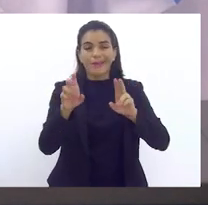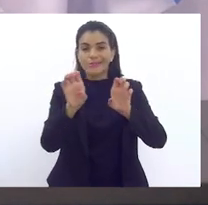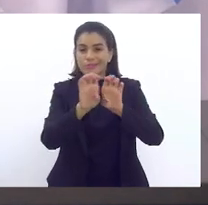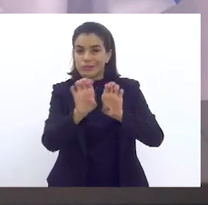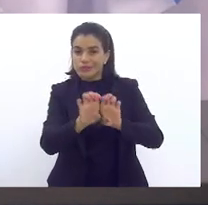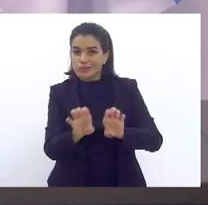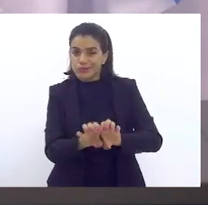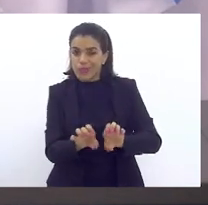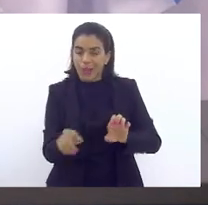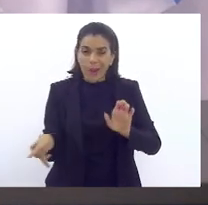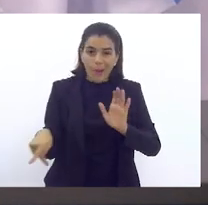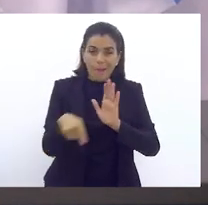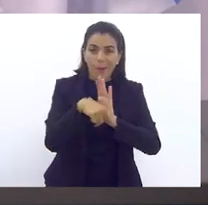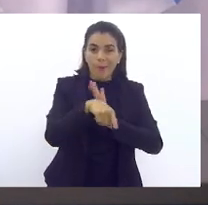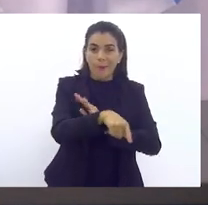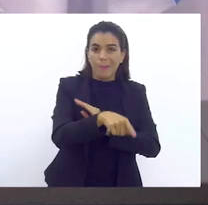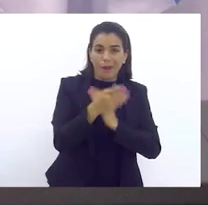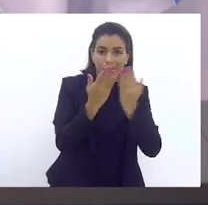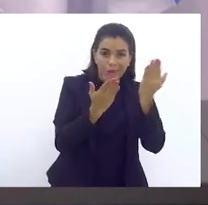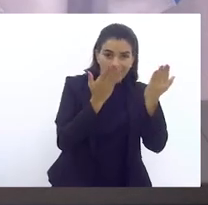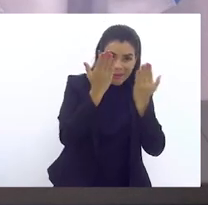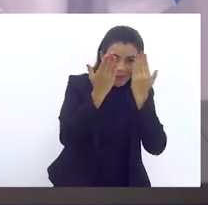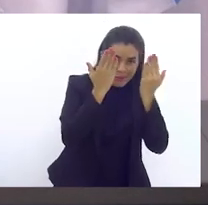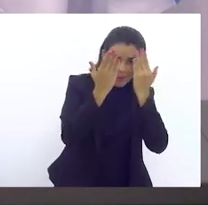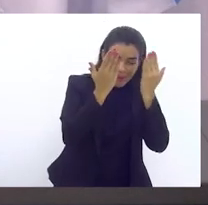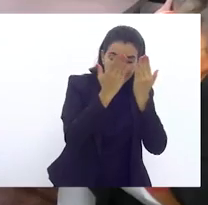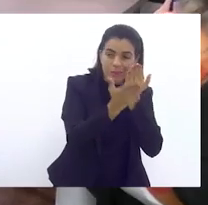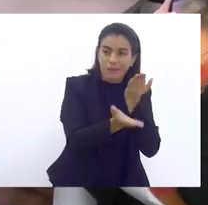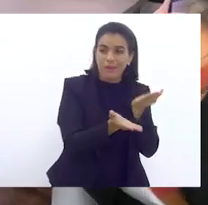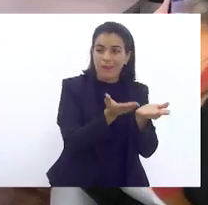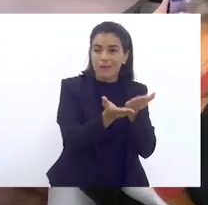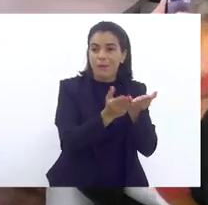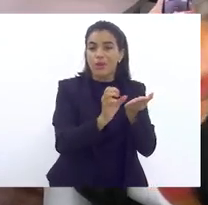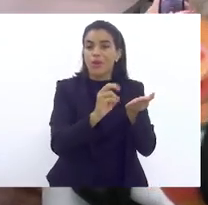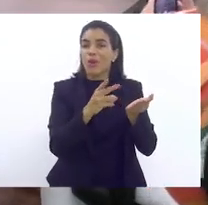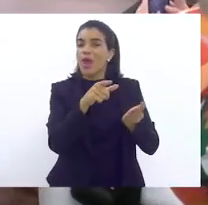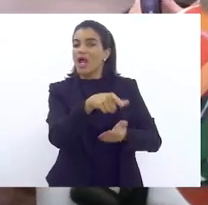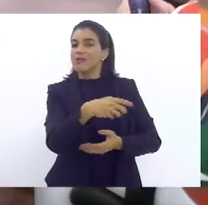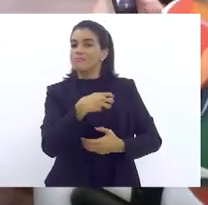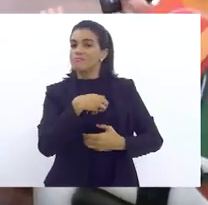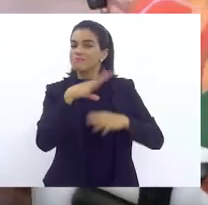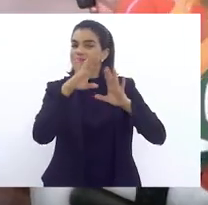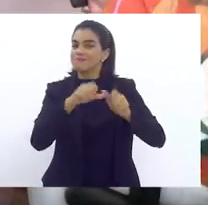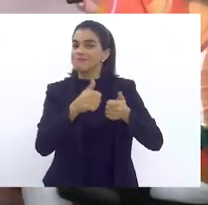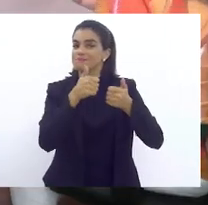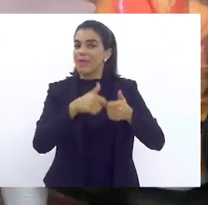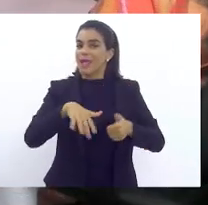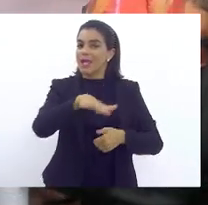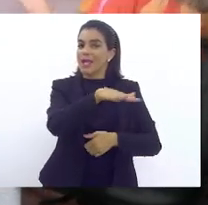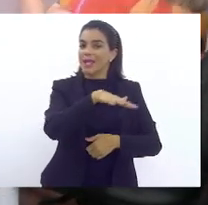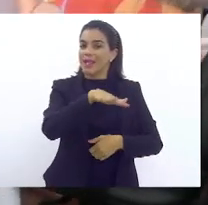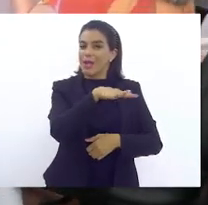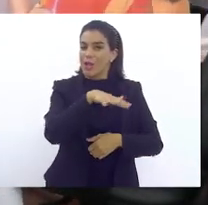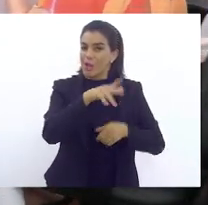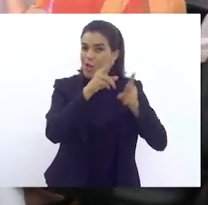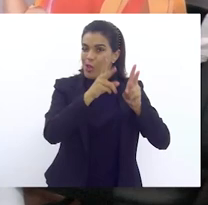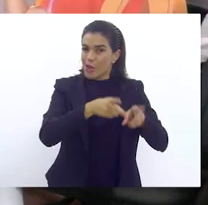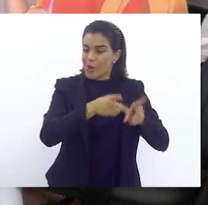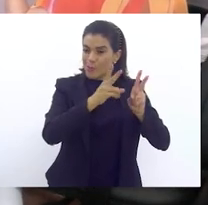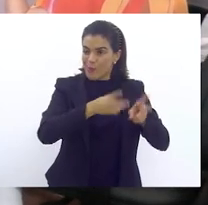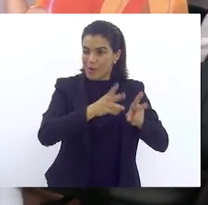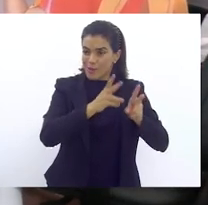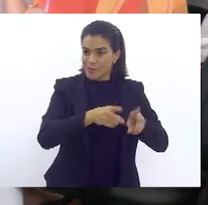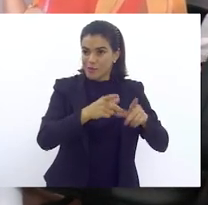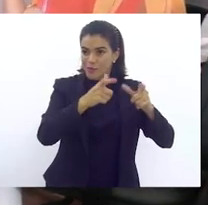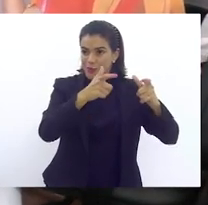atendimento psicológico ou se há ela não se sente à vontade de ser atendida ali naquele infraestrutura que o